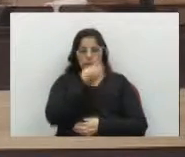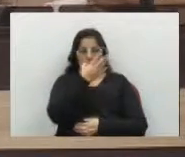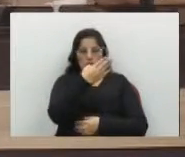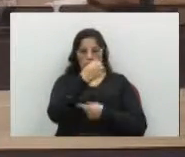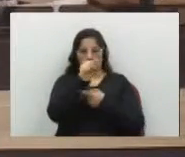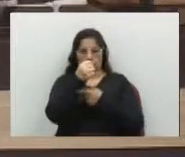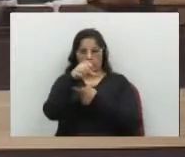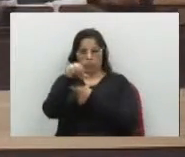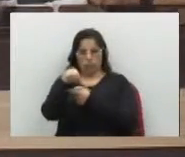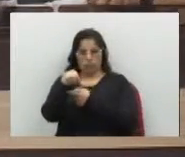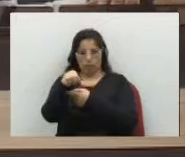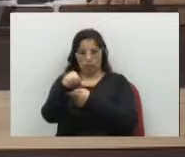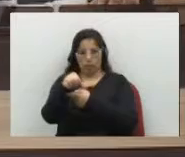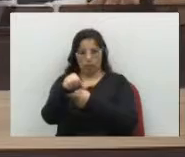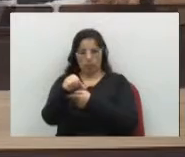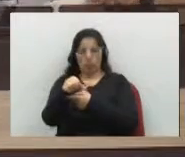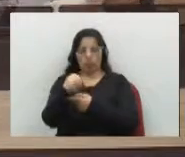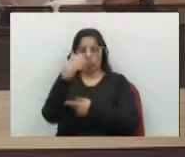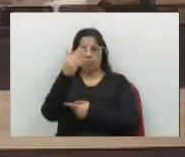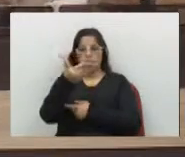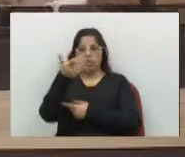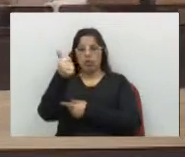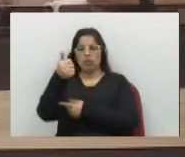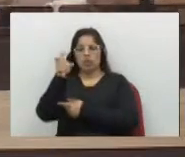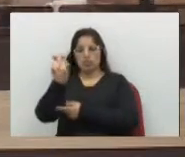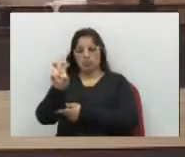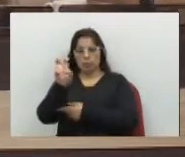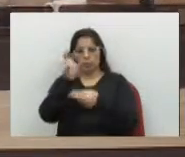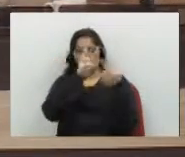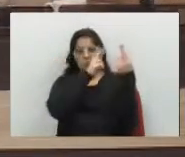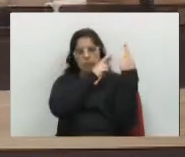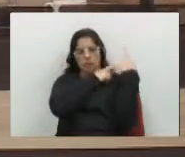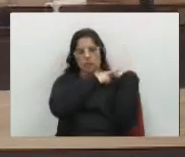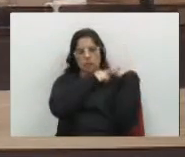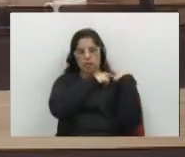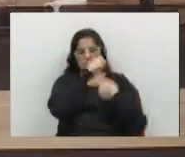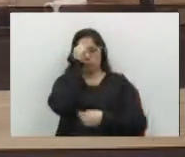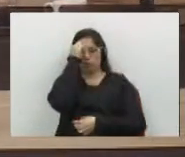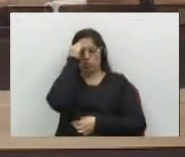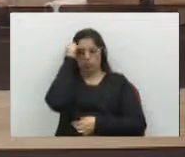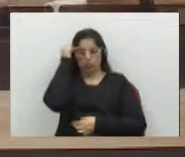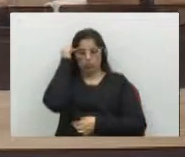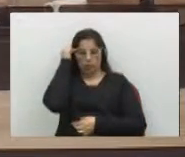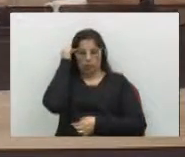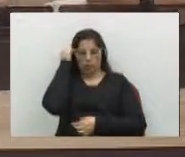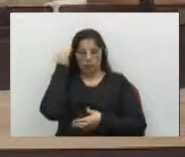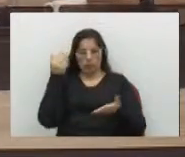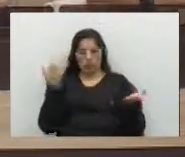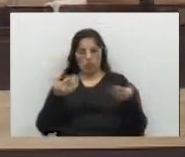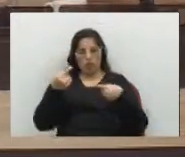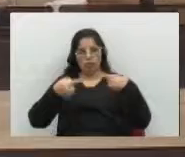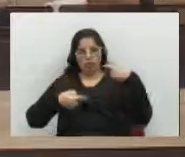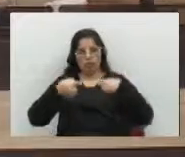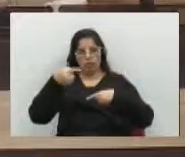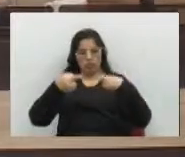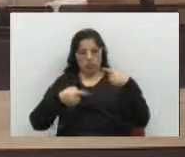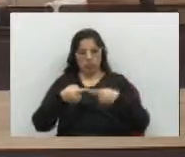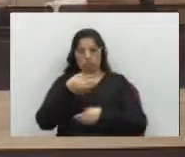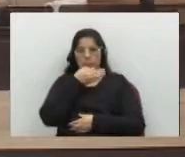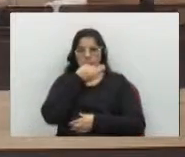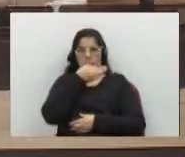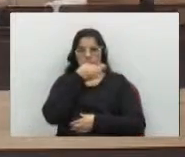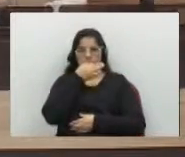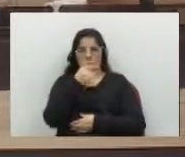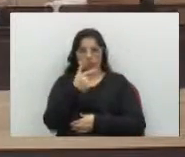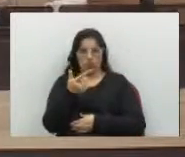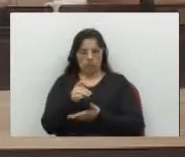489/2015, autor vereador Dr. Júlio. Requerimento número 489 do vereador Dr. Júlio está em discussão. Não havendo quem